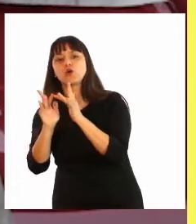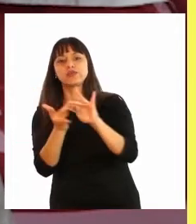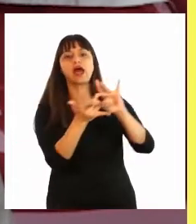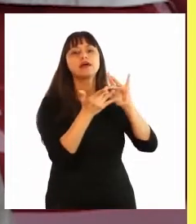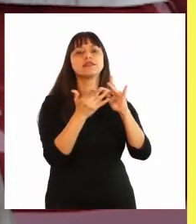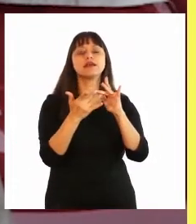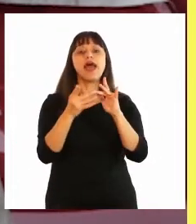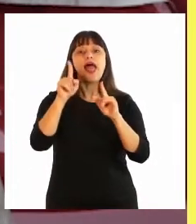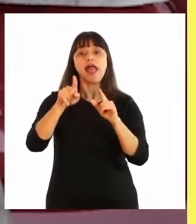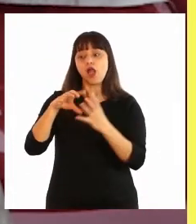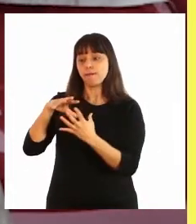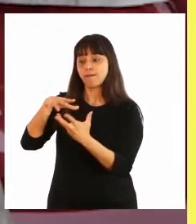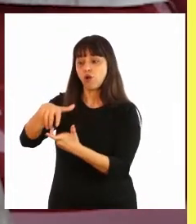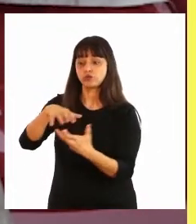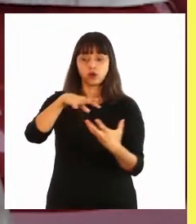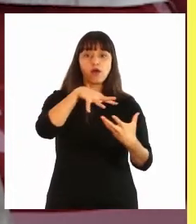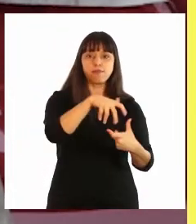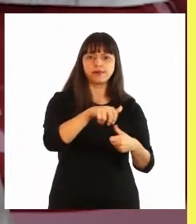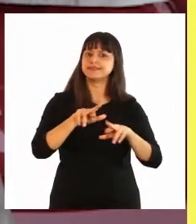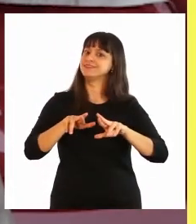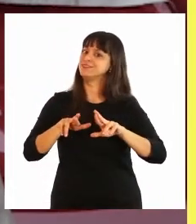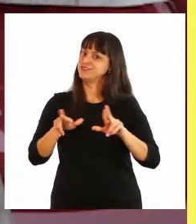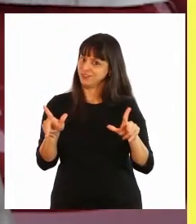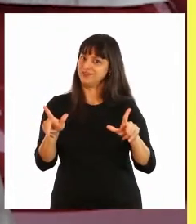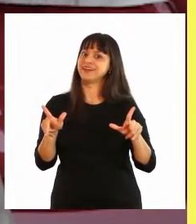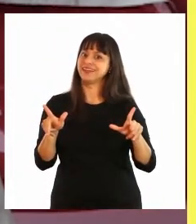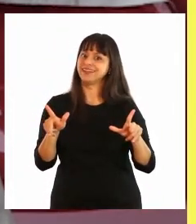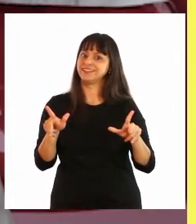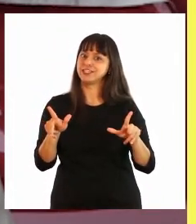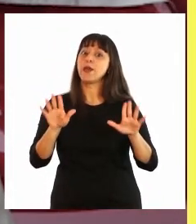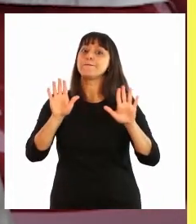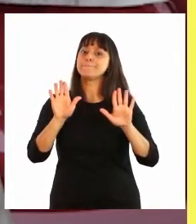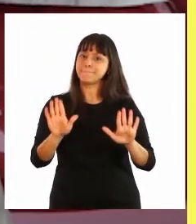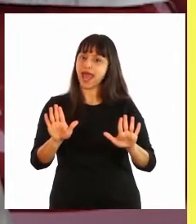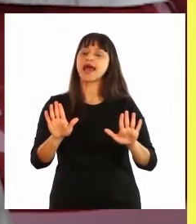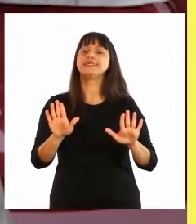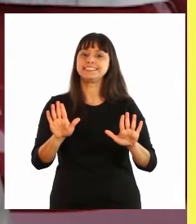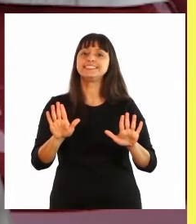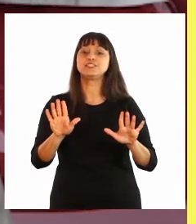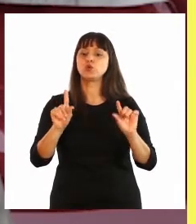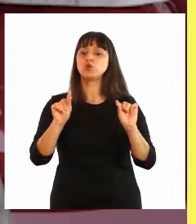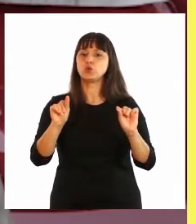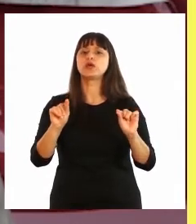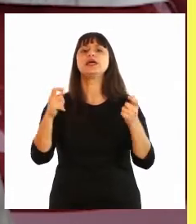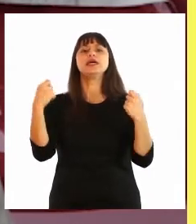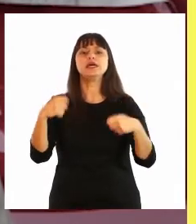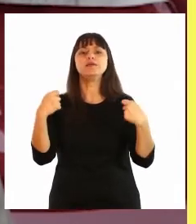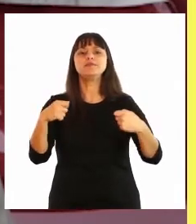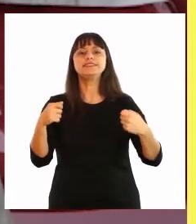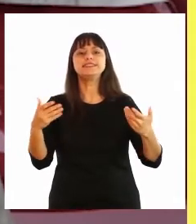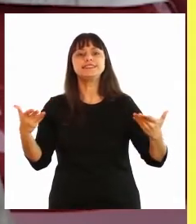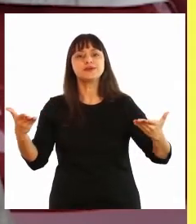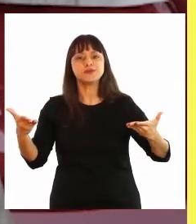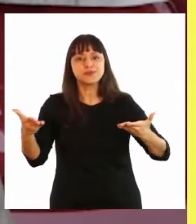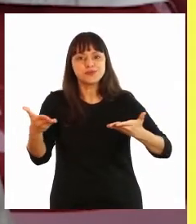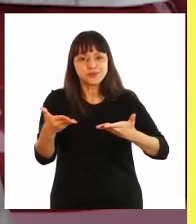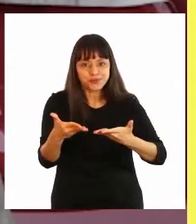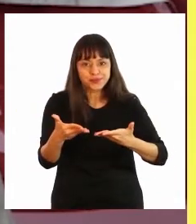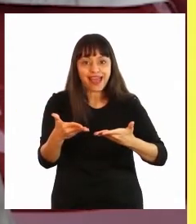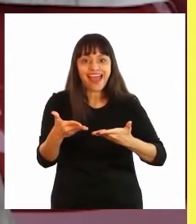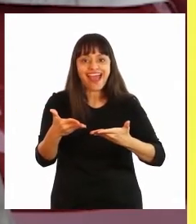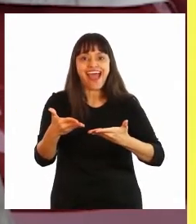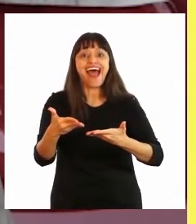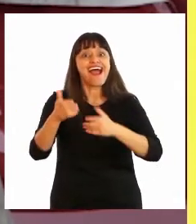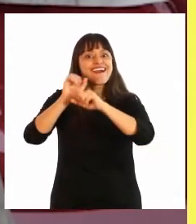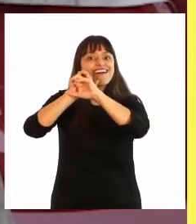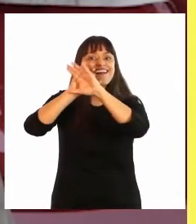dois mundos que eles são diferentes, mas eles têm de se aproximar para a gente chegar num outro campo,